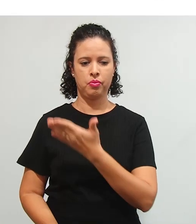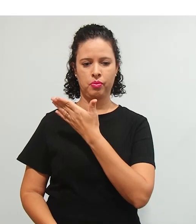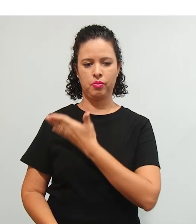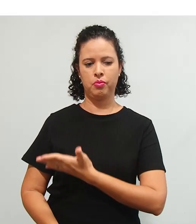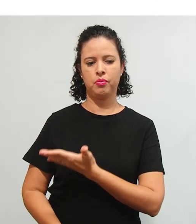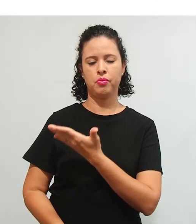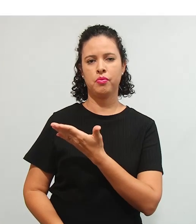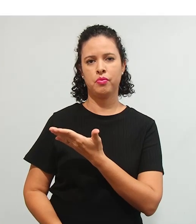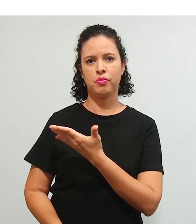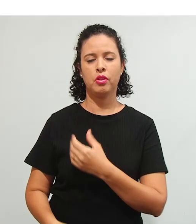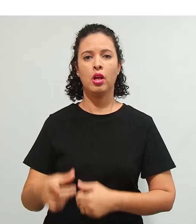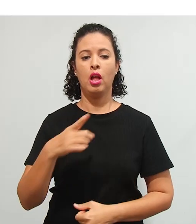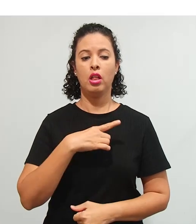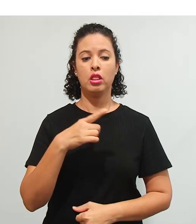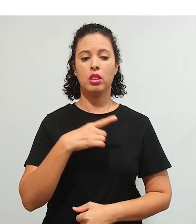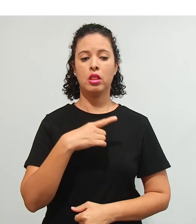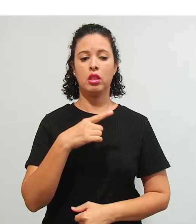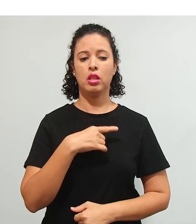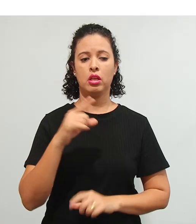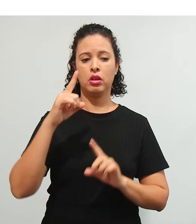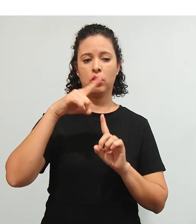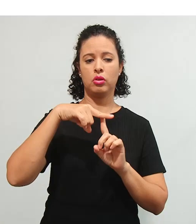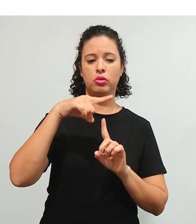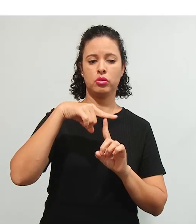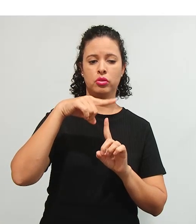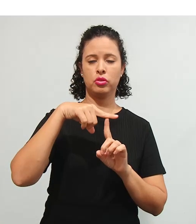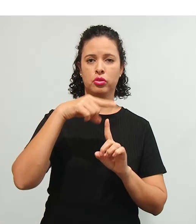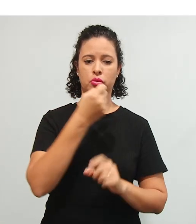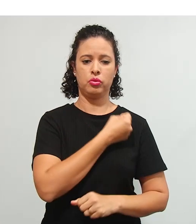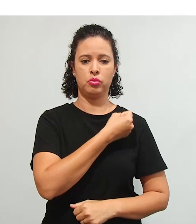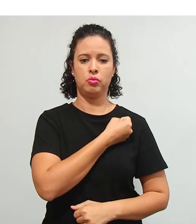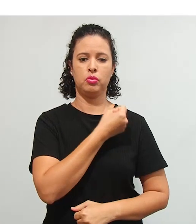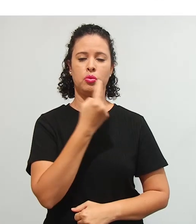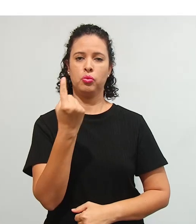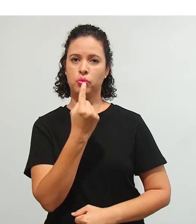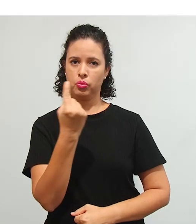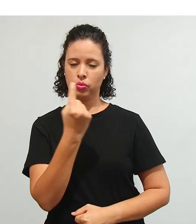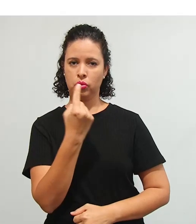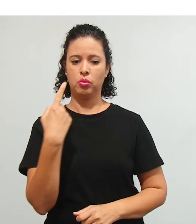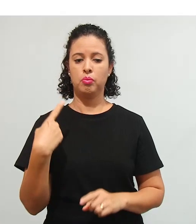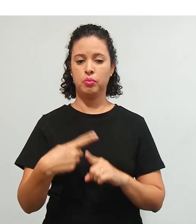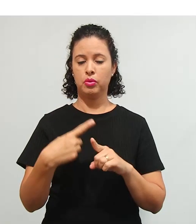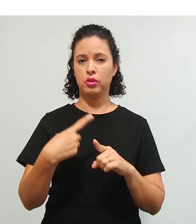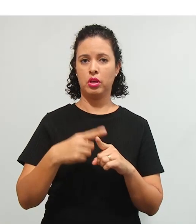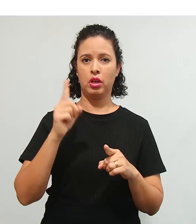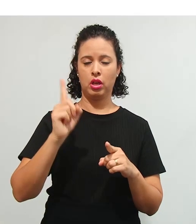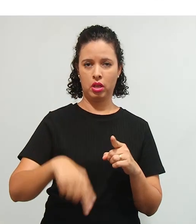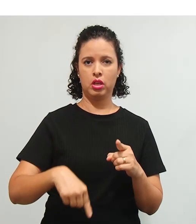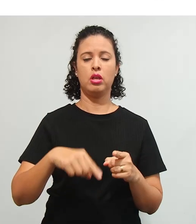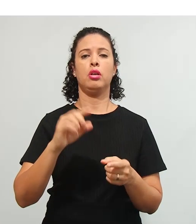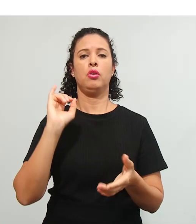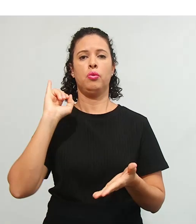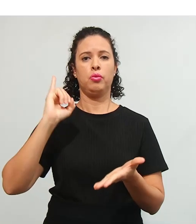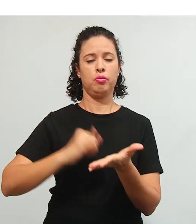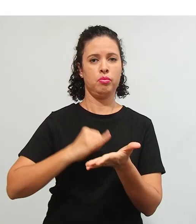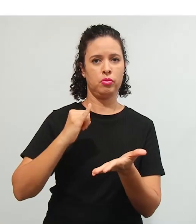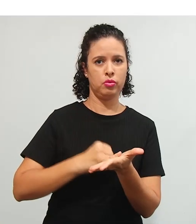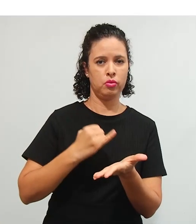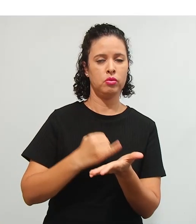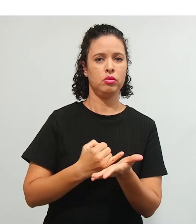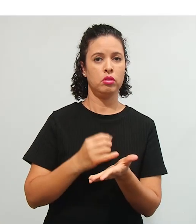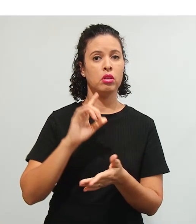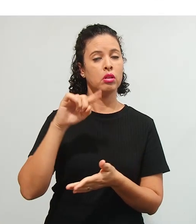Temos aqui. A espécie também é 1, porque é um imposto. Eu vou trazer aqui para vocês